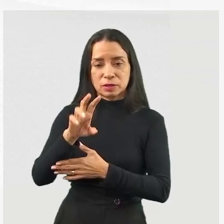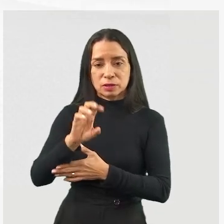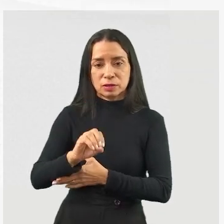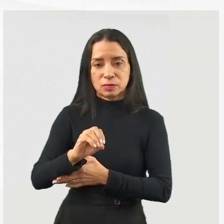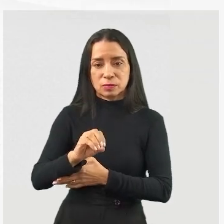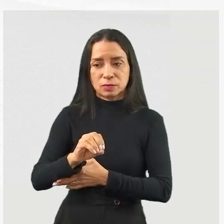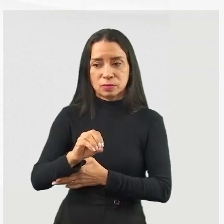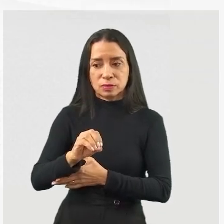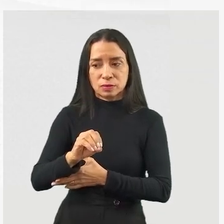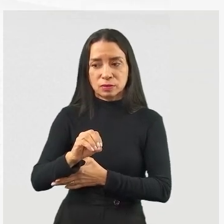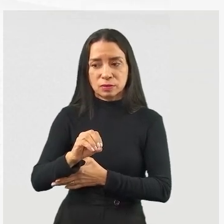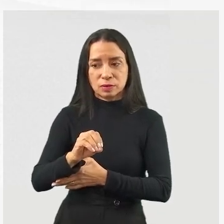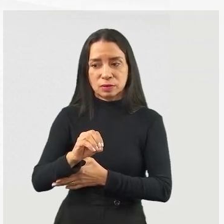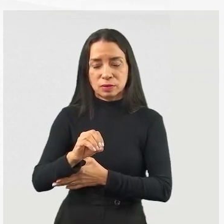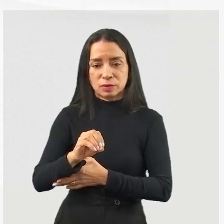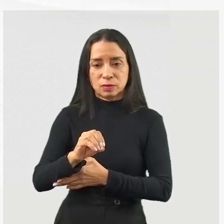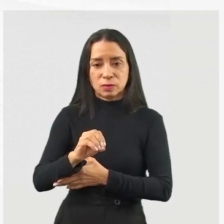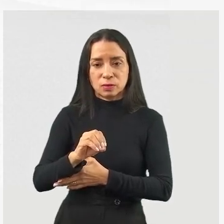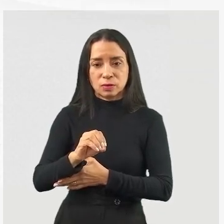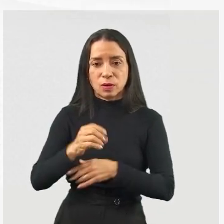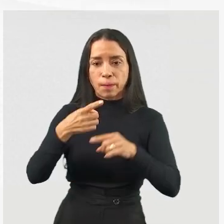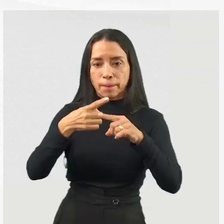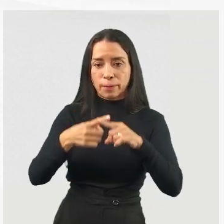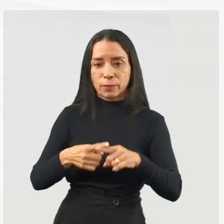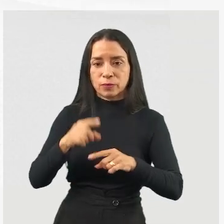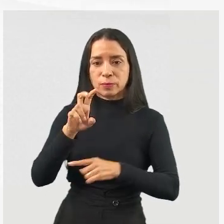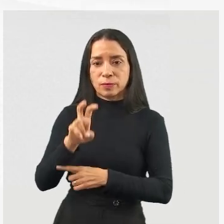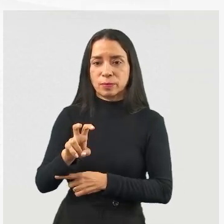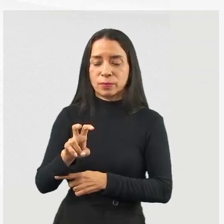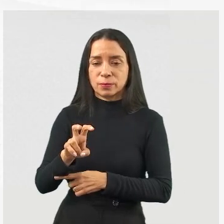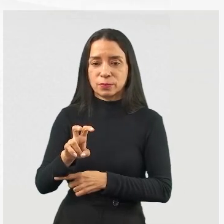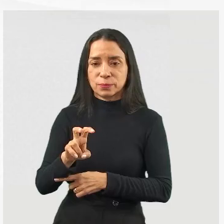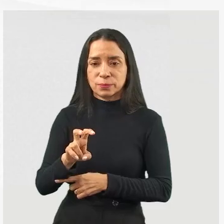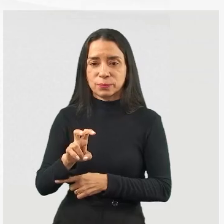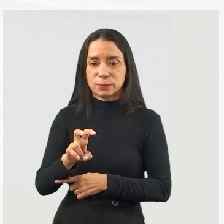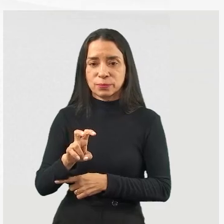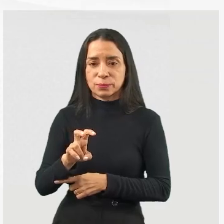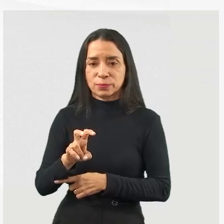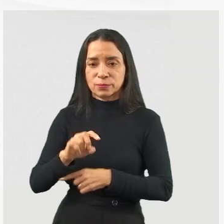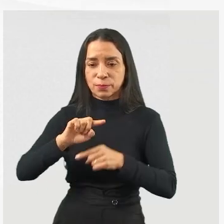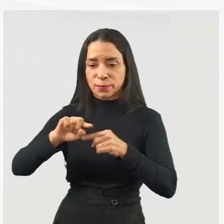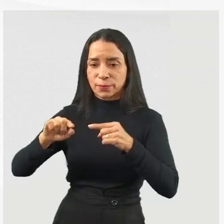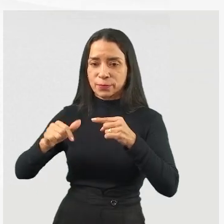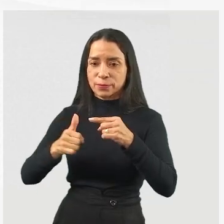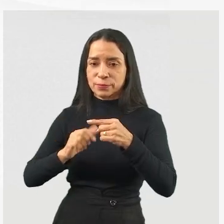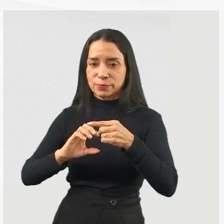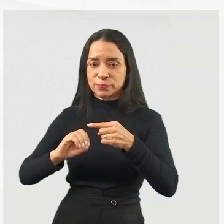1.750 e vou multiplicar por 5 sobre 100.